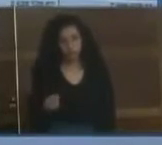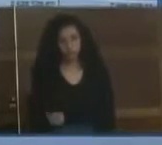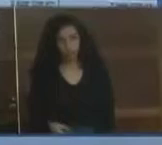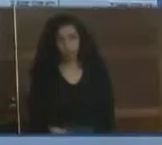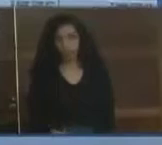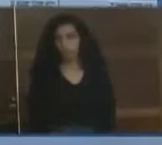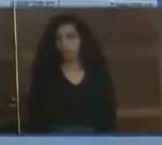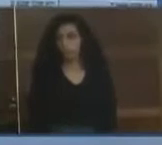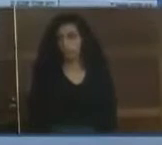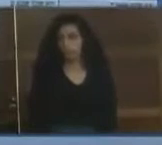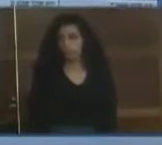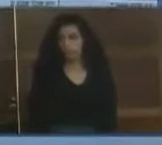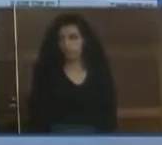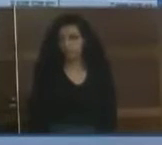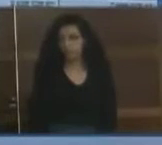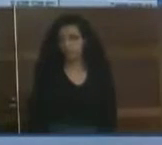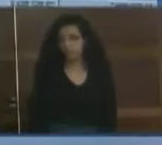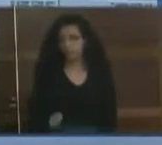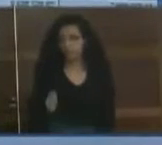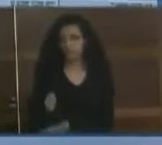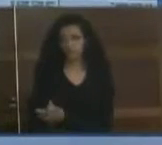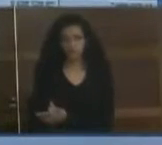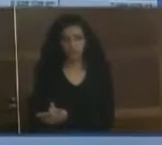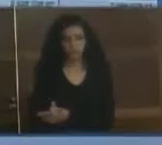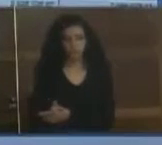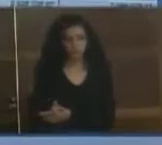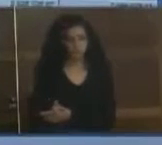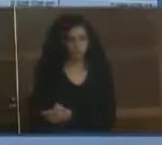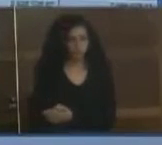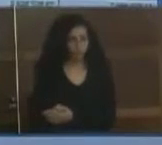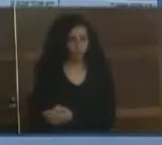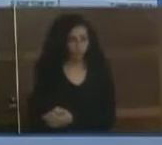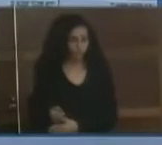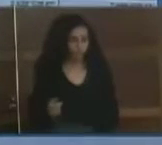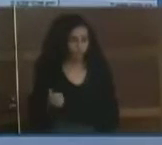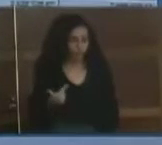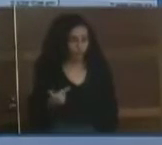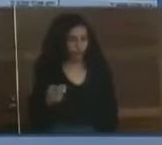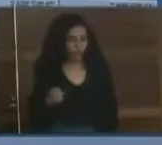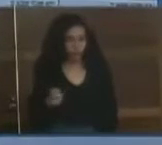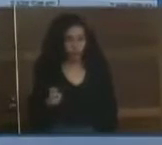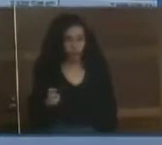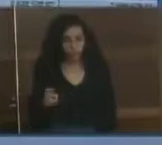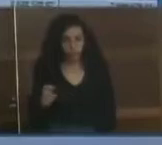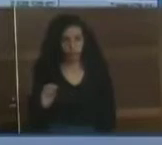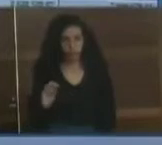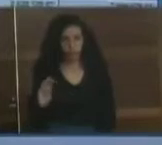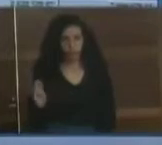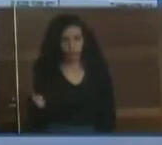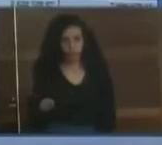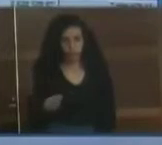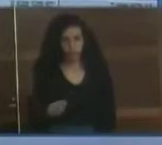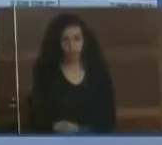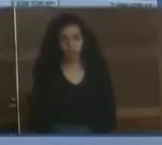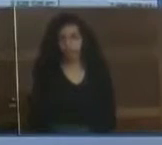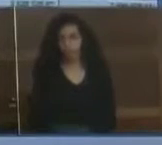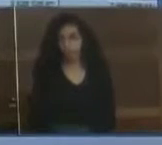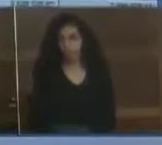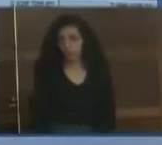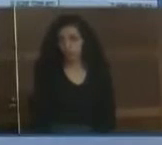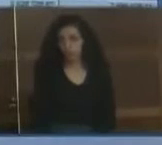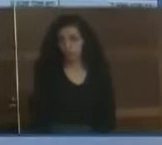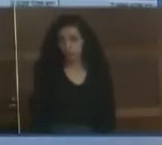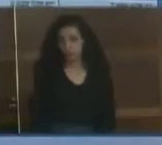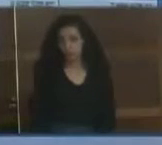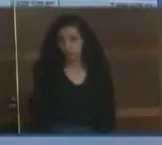e dezoito mil reais despesas liquidadas até o 3º quadrimestre de 251 milhões 963